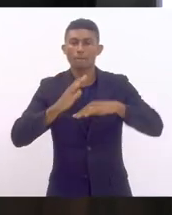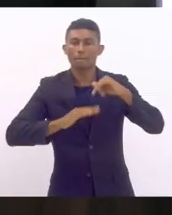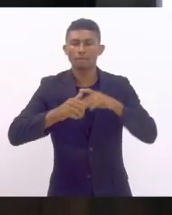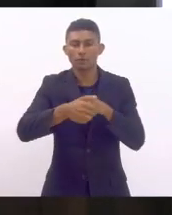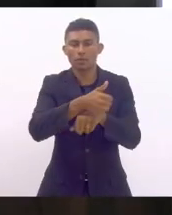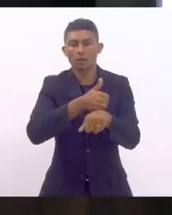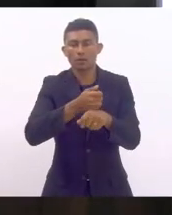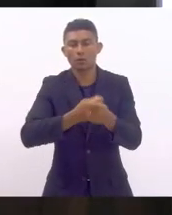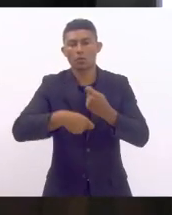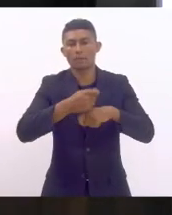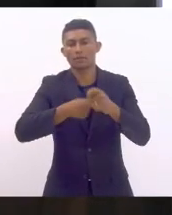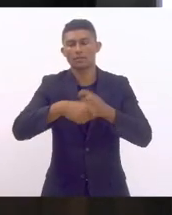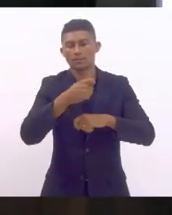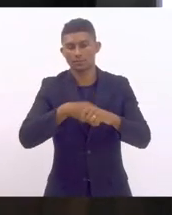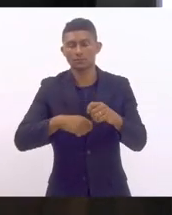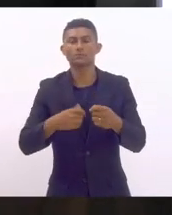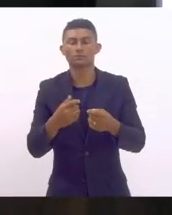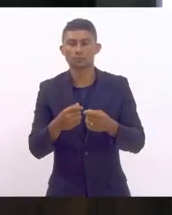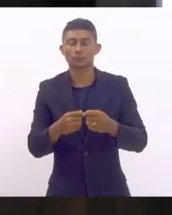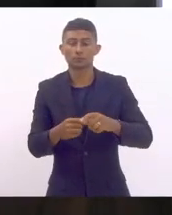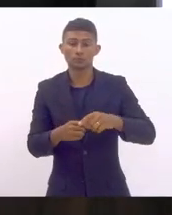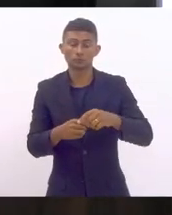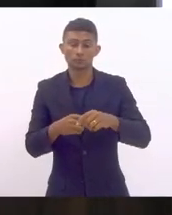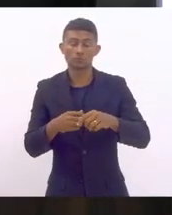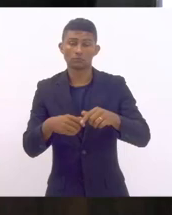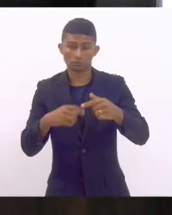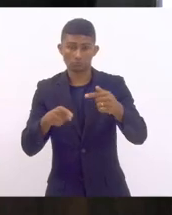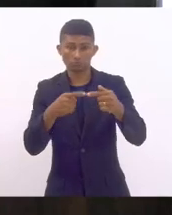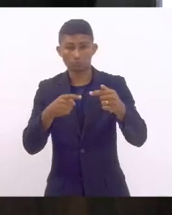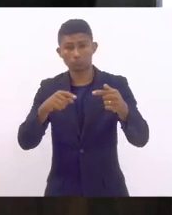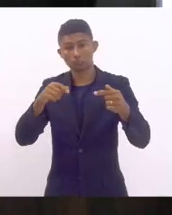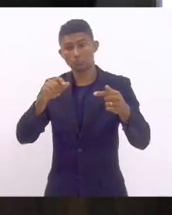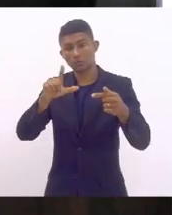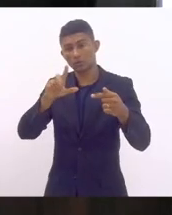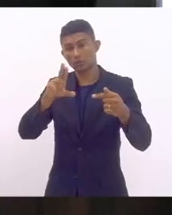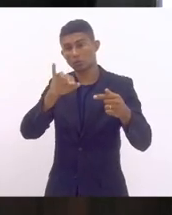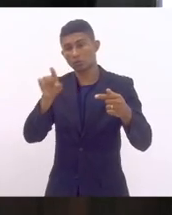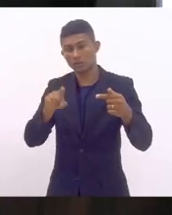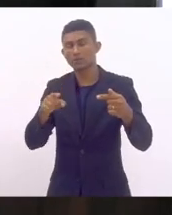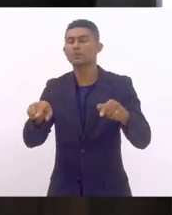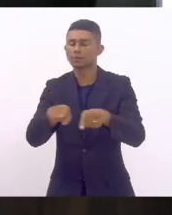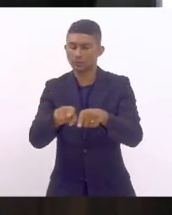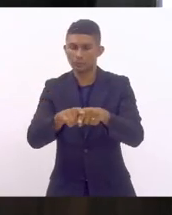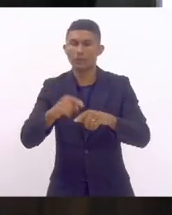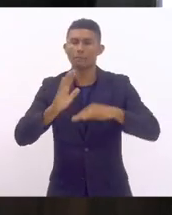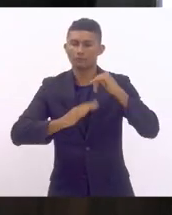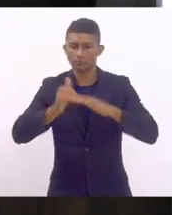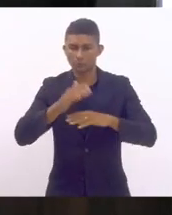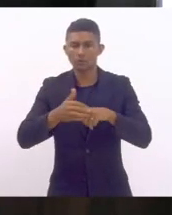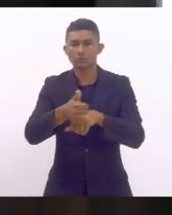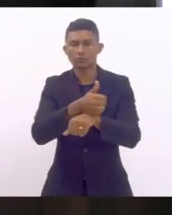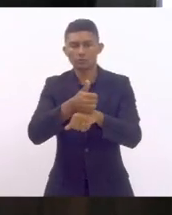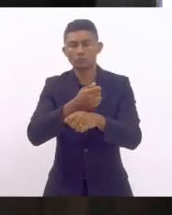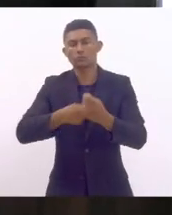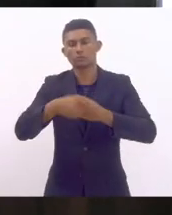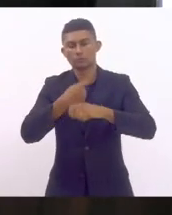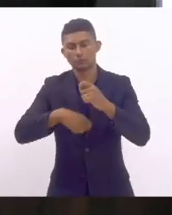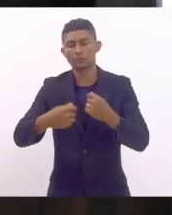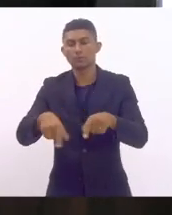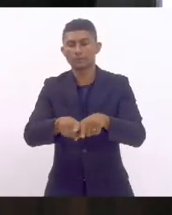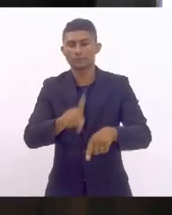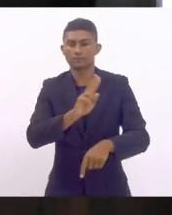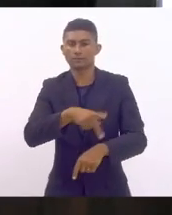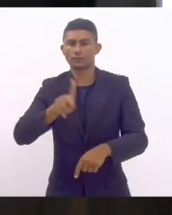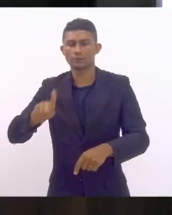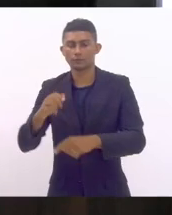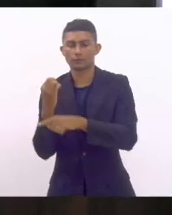de economistas pela democracia nosso amigo Luiz Martins de Melo economista professor da